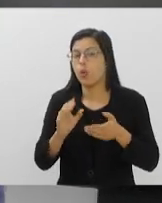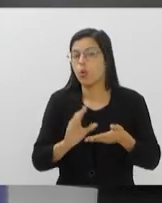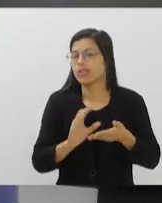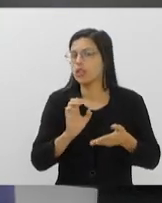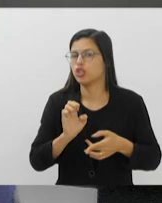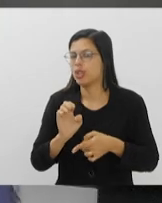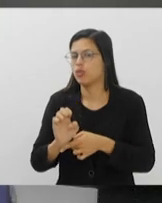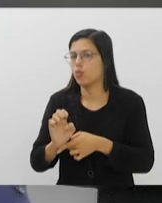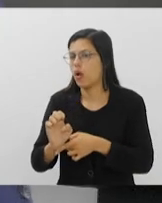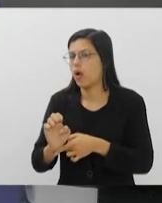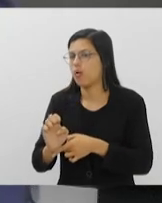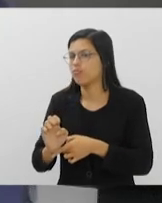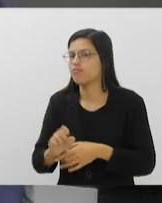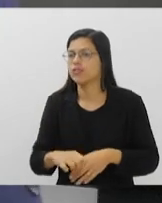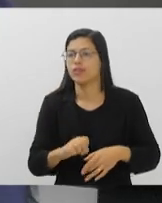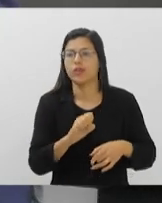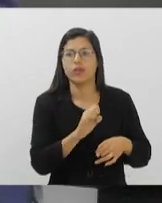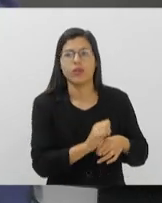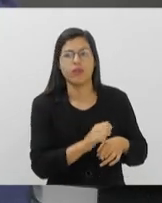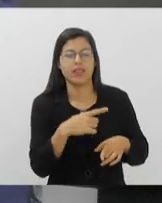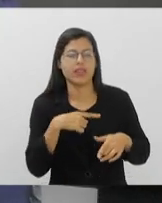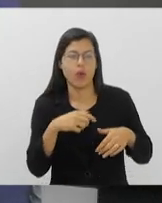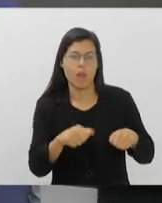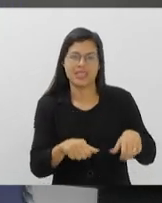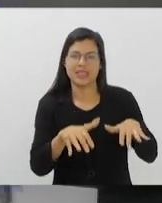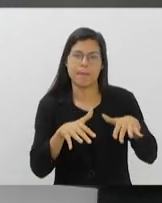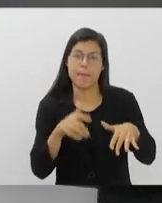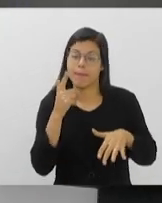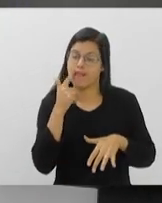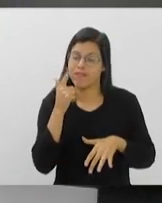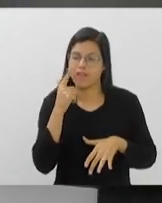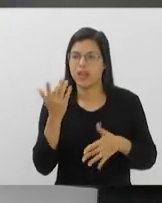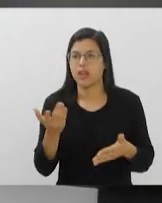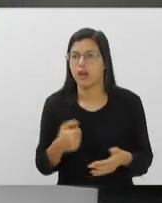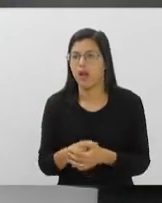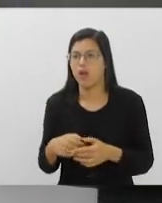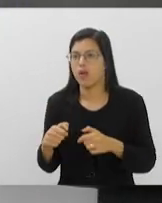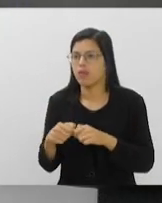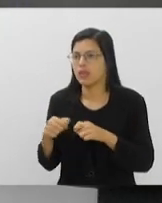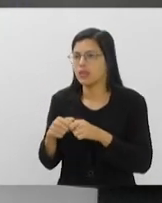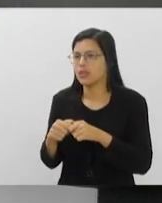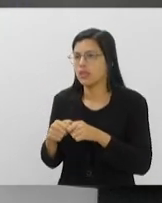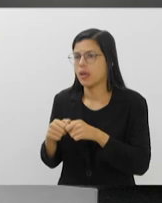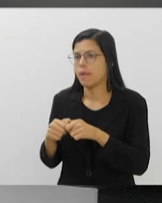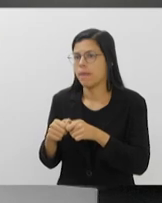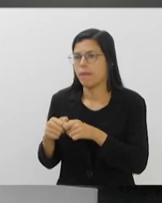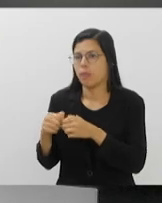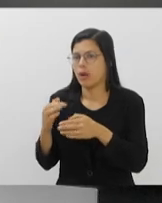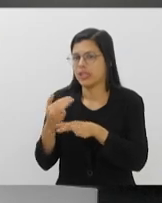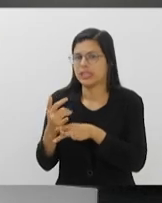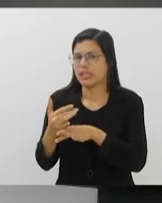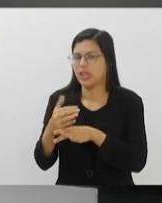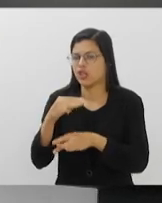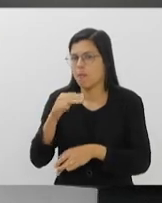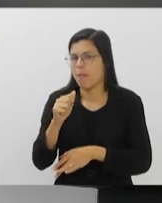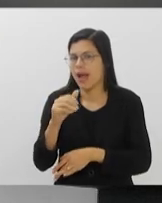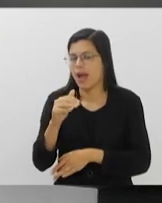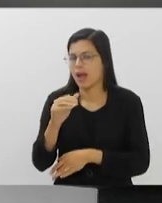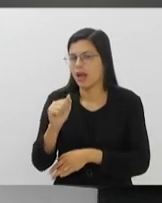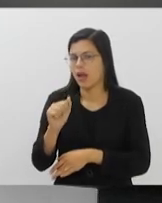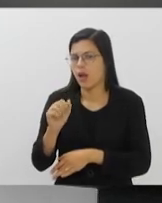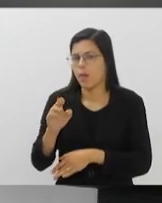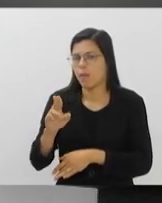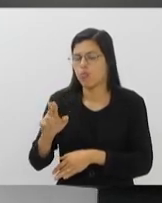vai ser na Assembleia ainda para ver Ah tá então vou fazer pro de concession Macabu não a nem fez regulamentação vou fazer